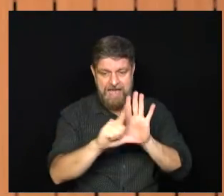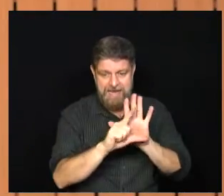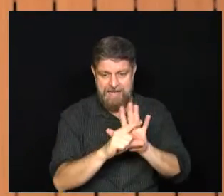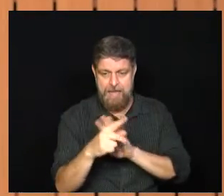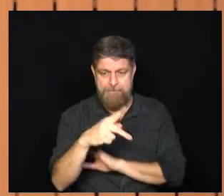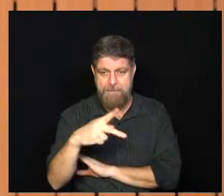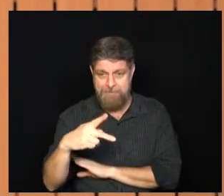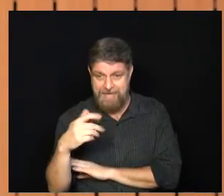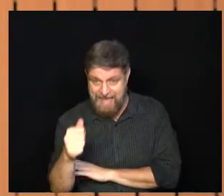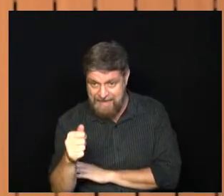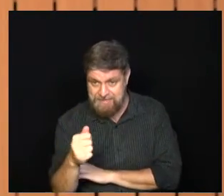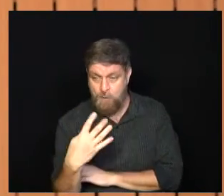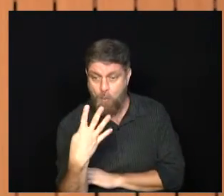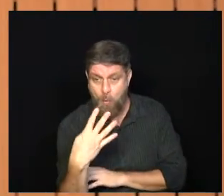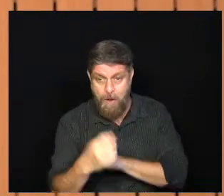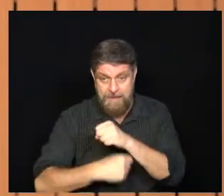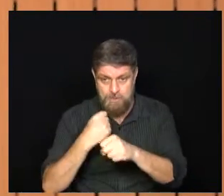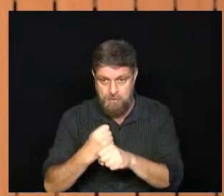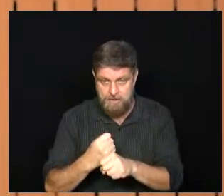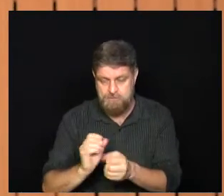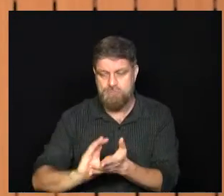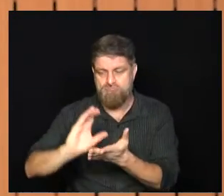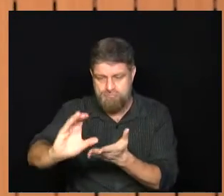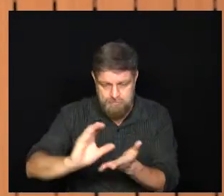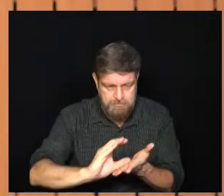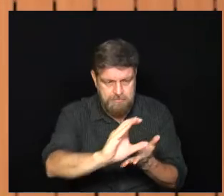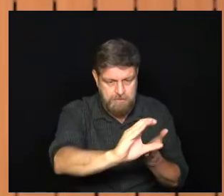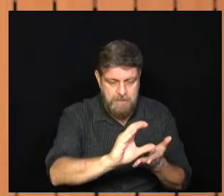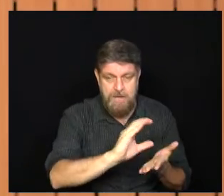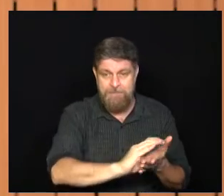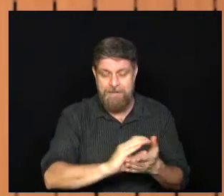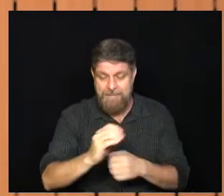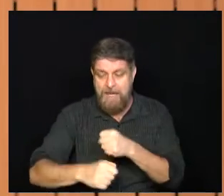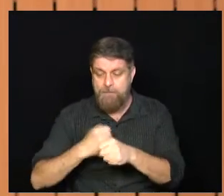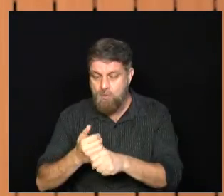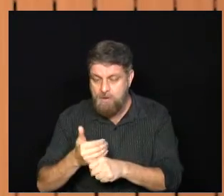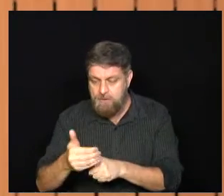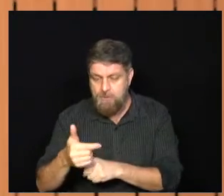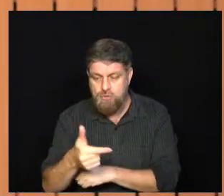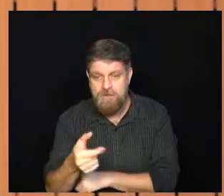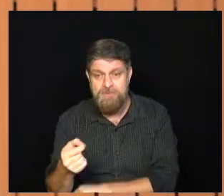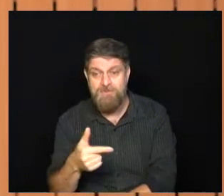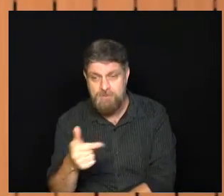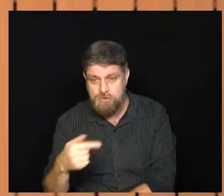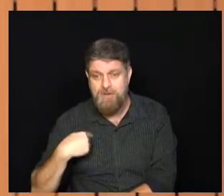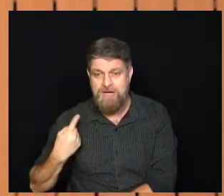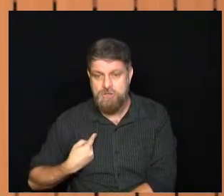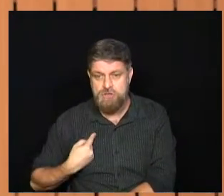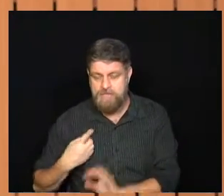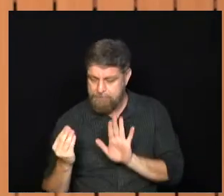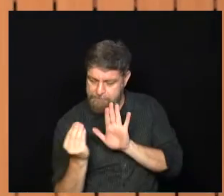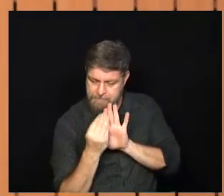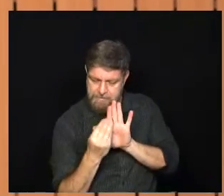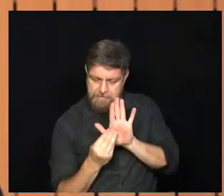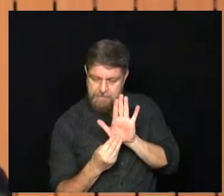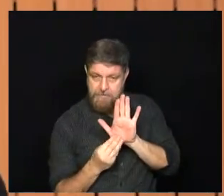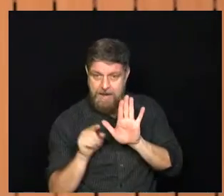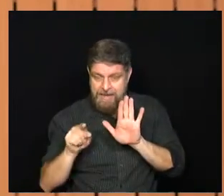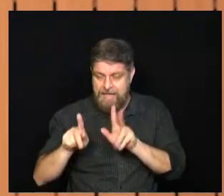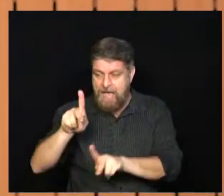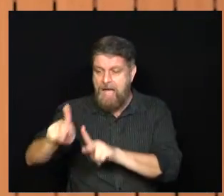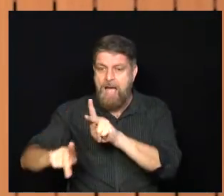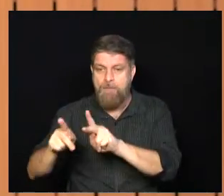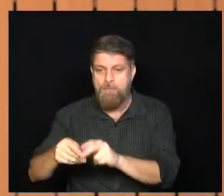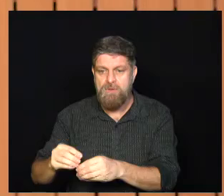PPA. Então, nós já apontamos na Lei Orçamentária de 2022 algumas questões que foram apontadas